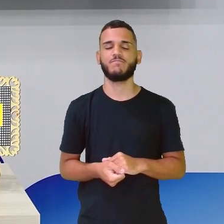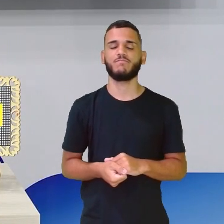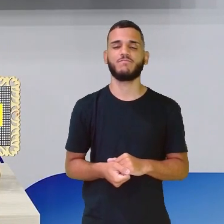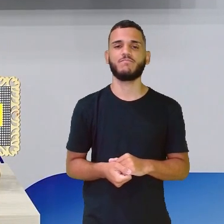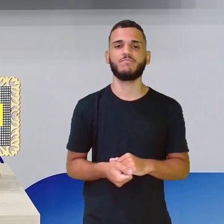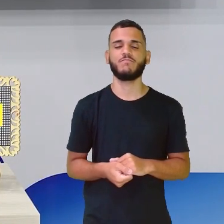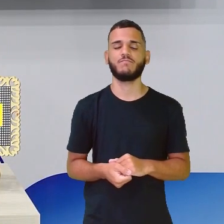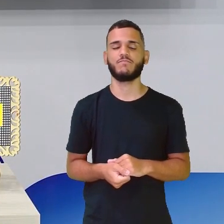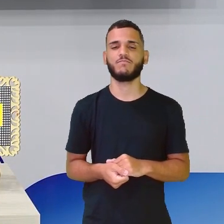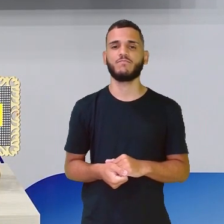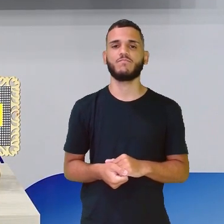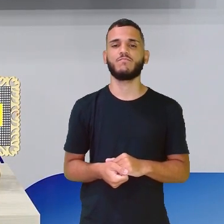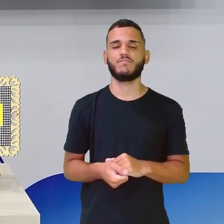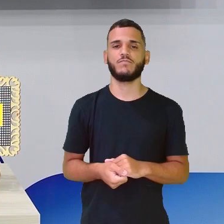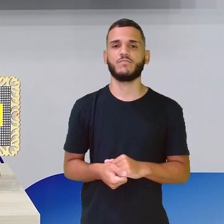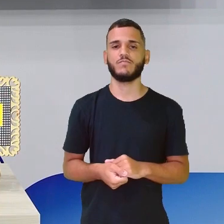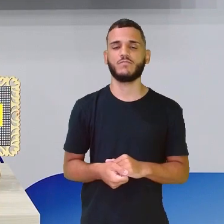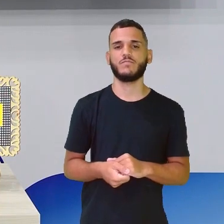faz o fundo.